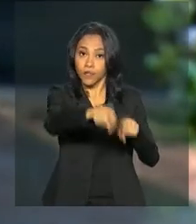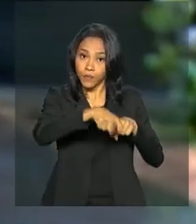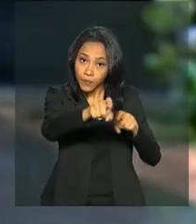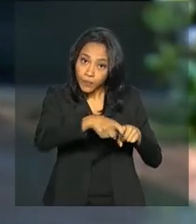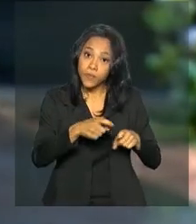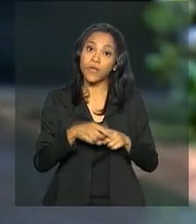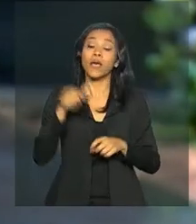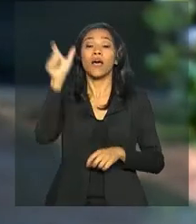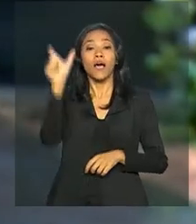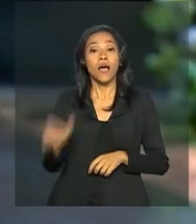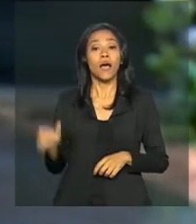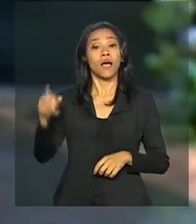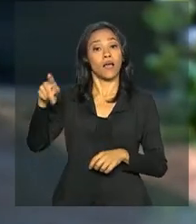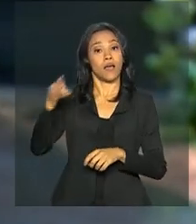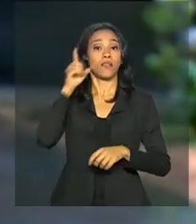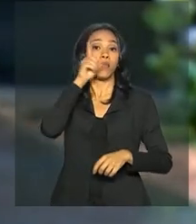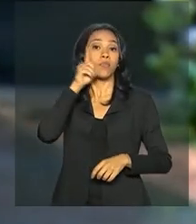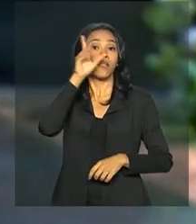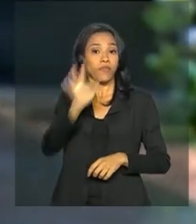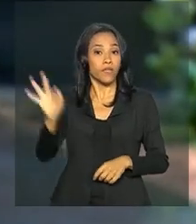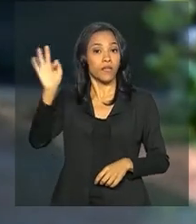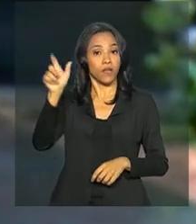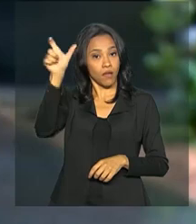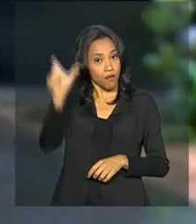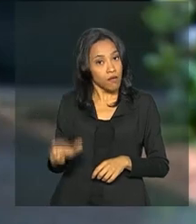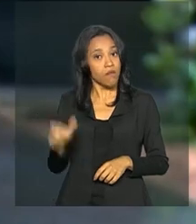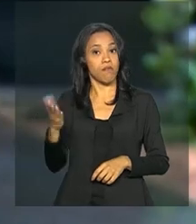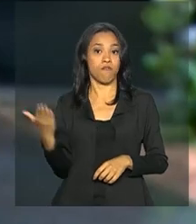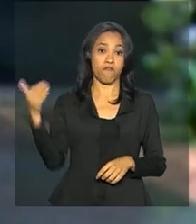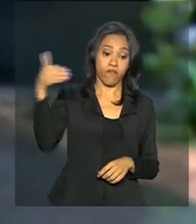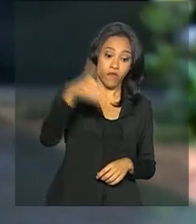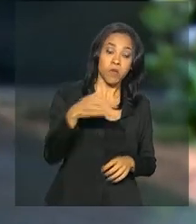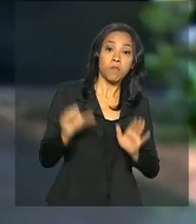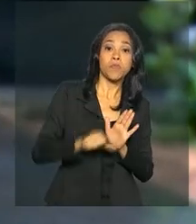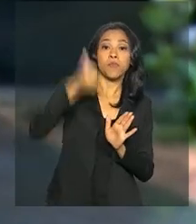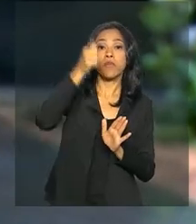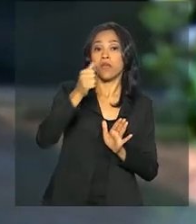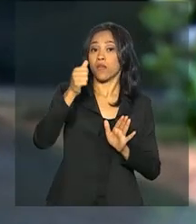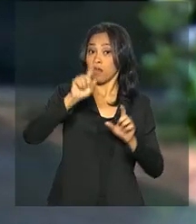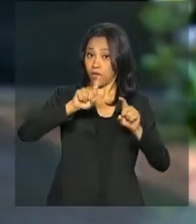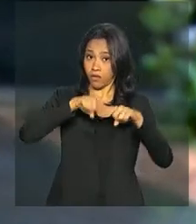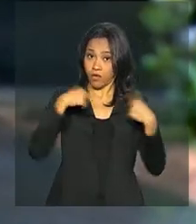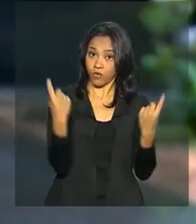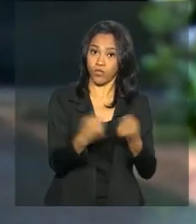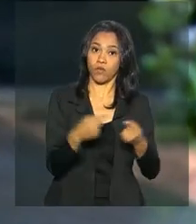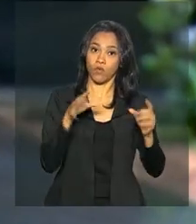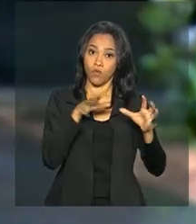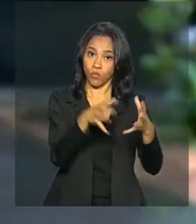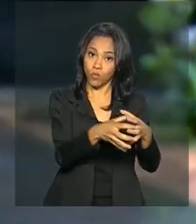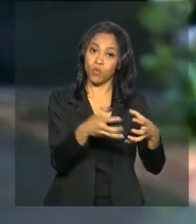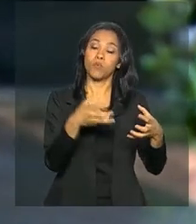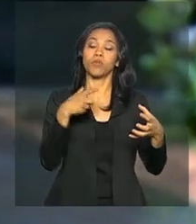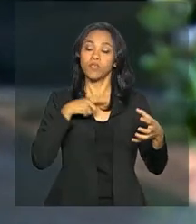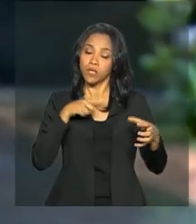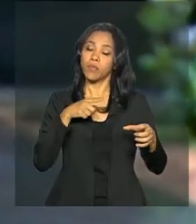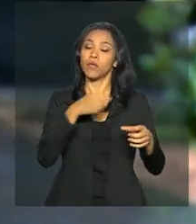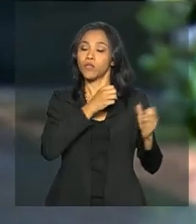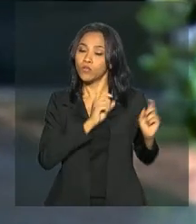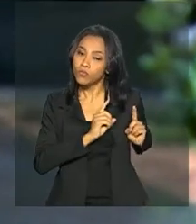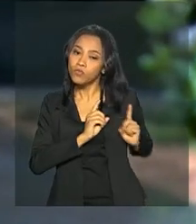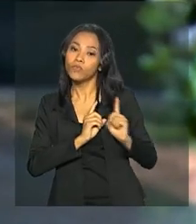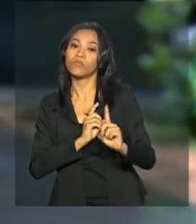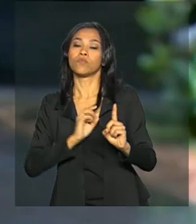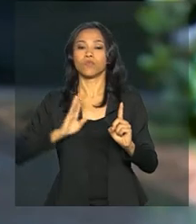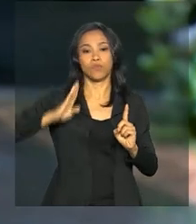deputada federal Tereza Cristina também esteve aqui em sua primeira reunião com a equipe de transição e também com o presidente eleito Jair